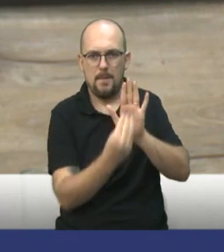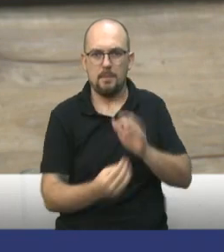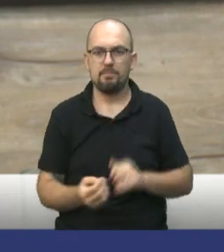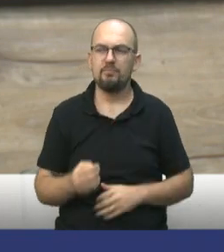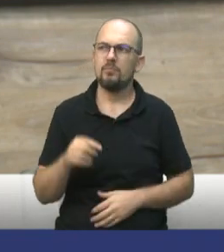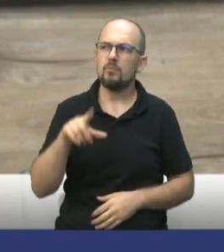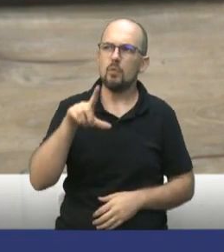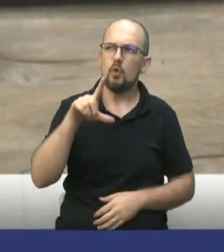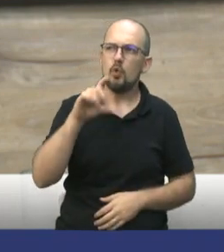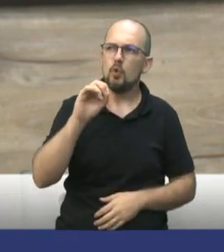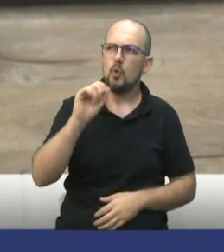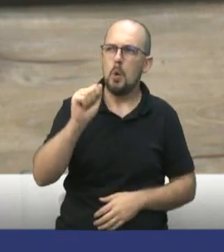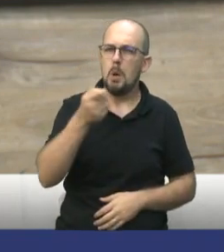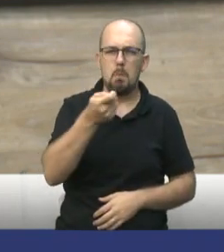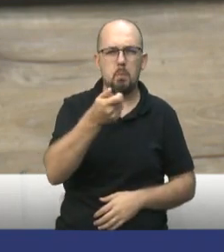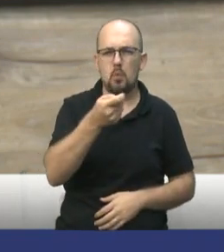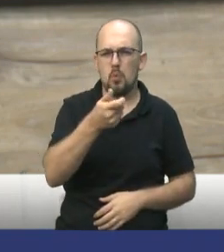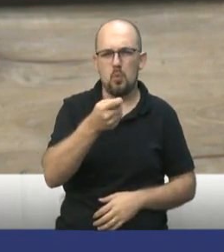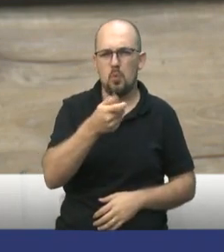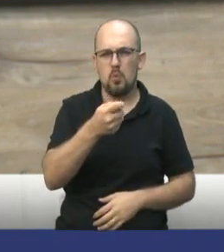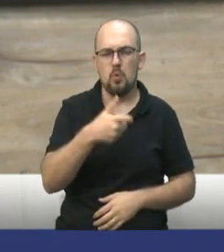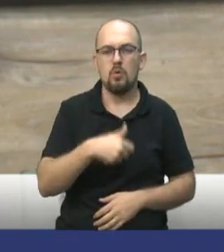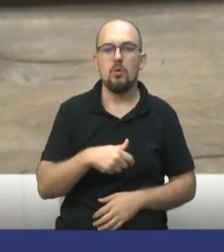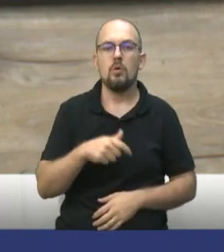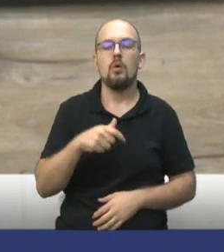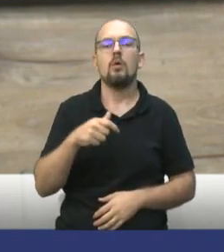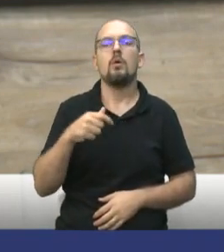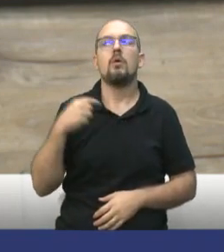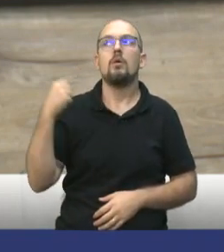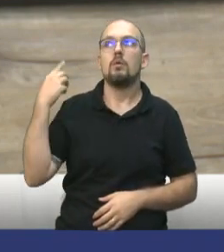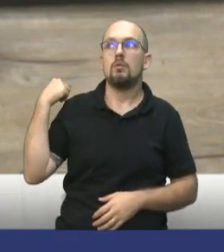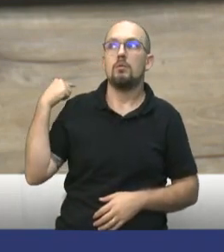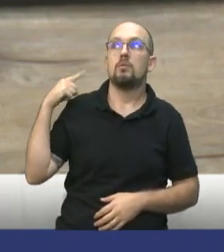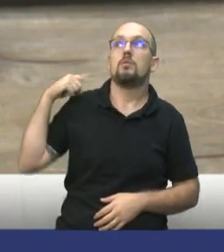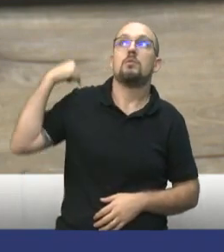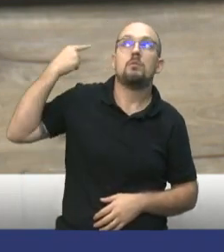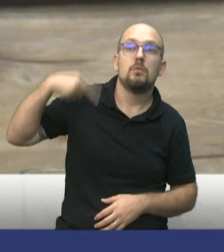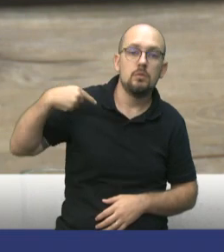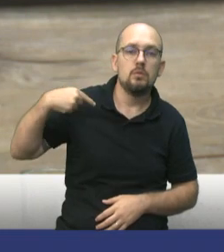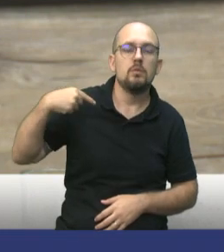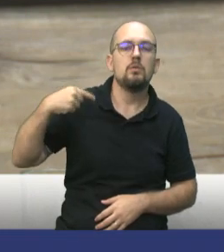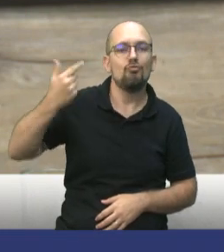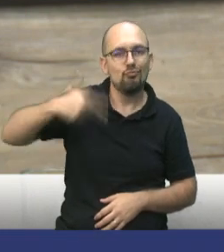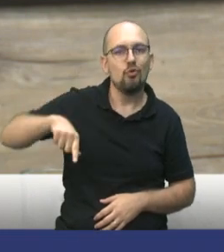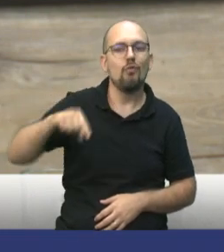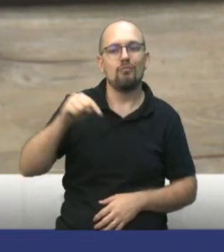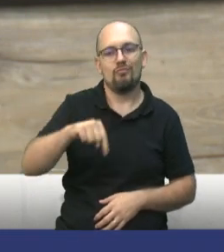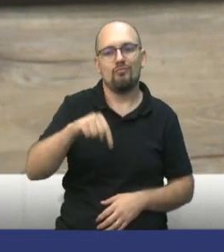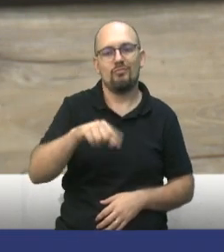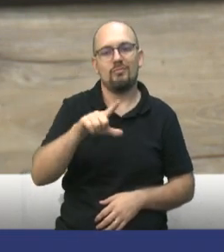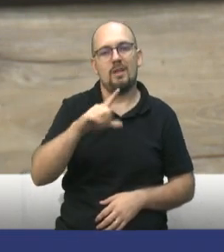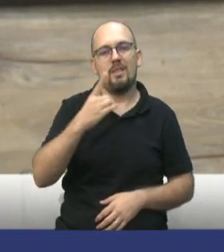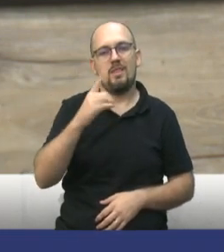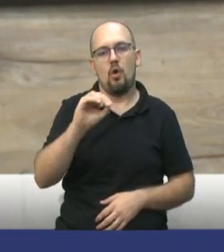foram pouquíssimas participações, o que se repetiu ainda nessa LDO.